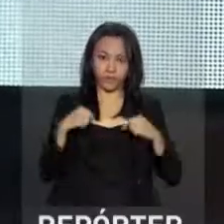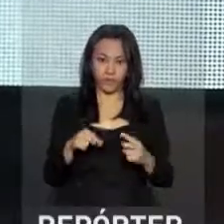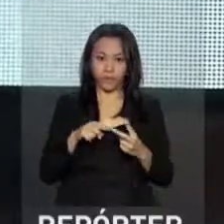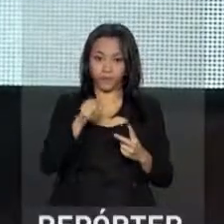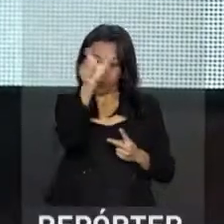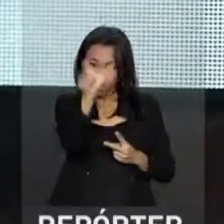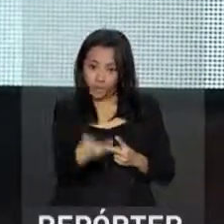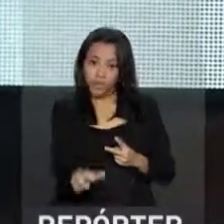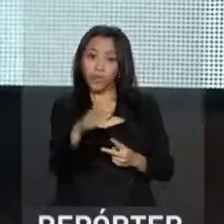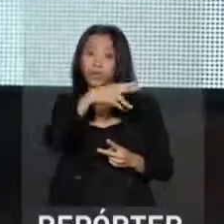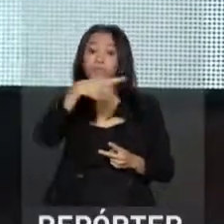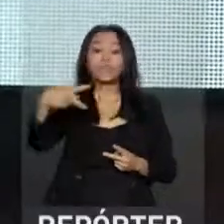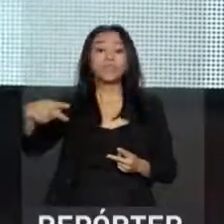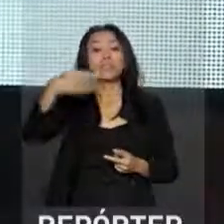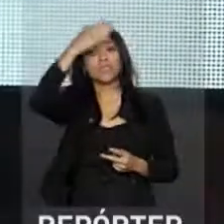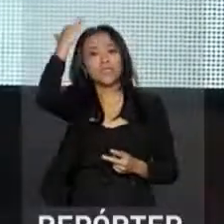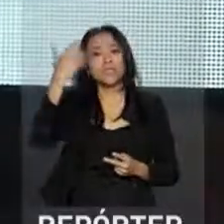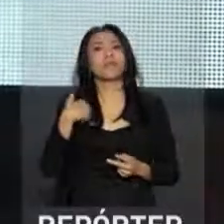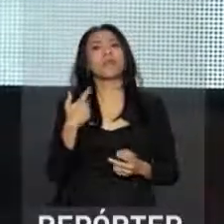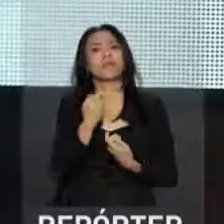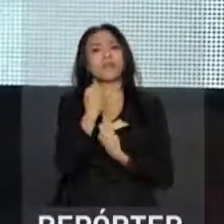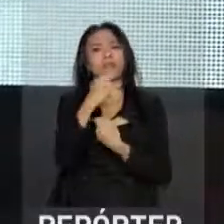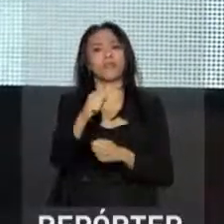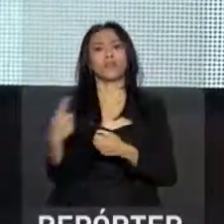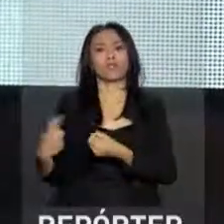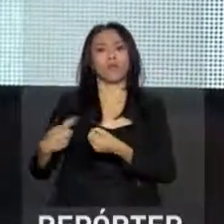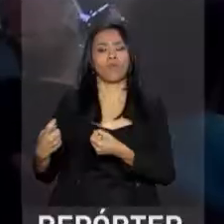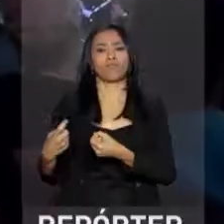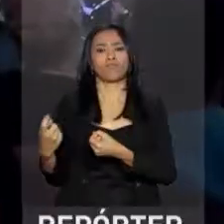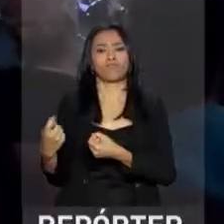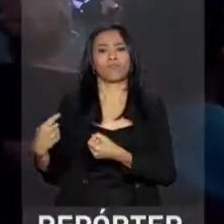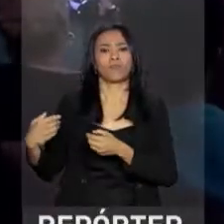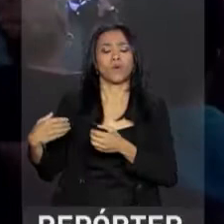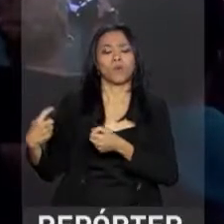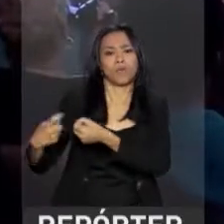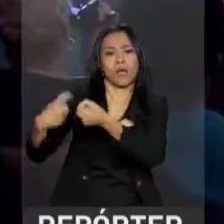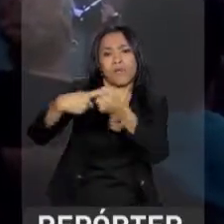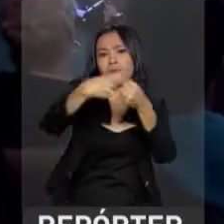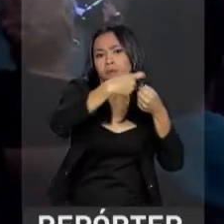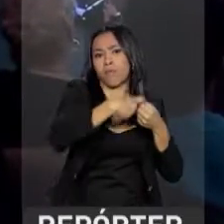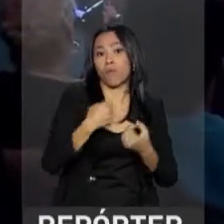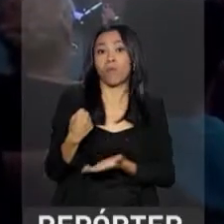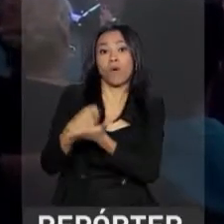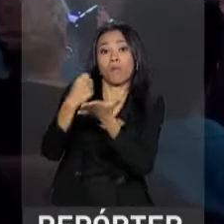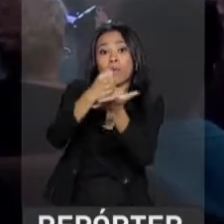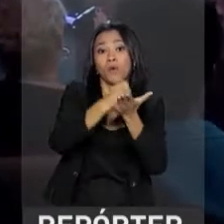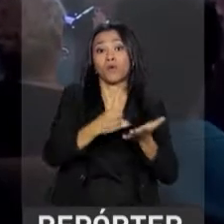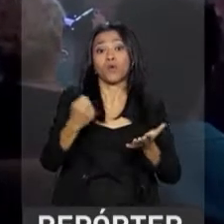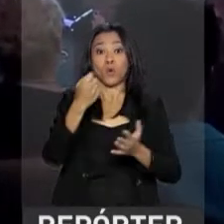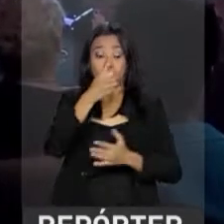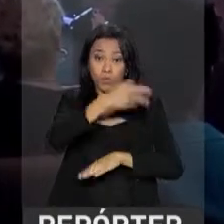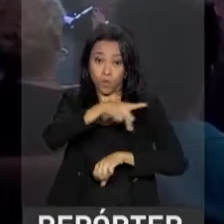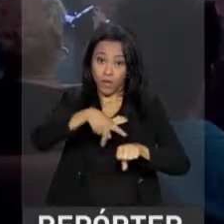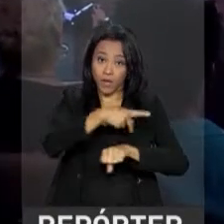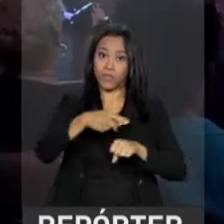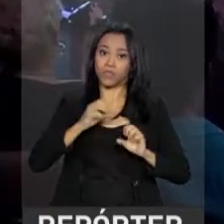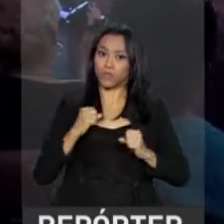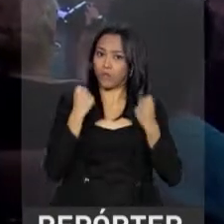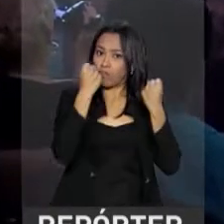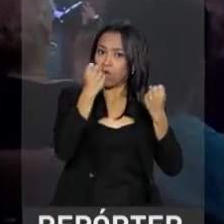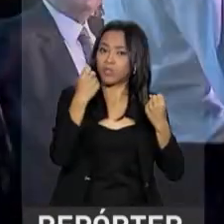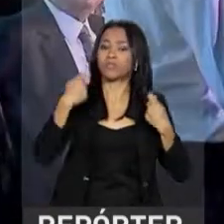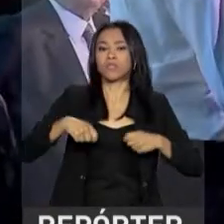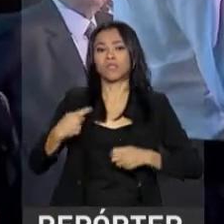Temer defendeu a revisão do Pacto Federativo ao argumentar que, para que o Estado seja forte, é preciso ter municípios